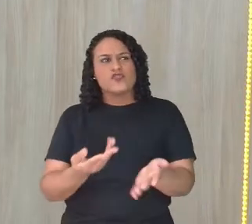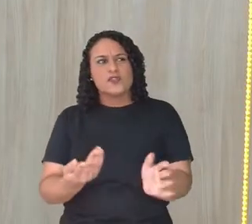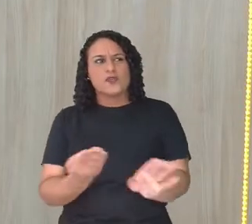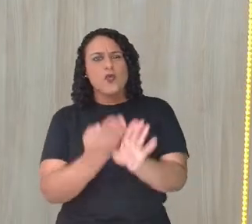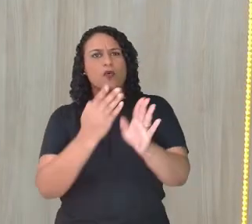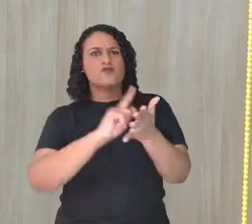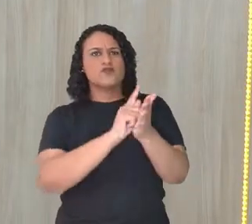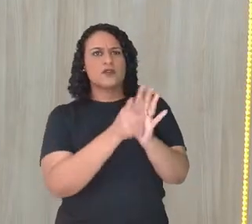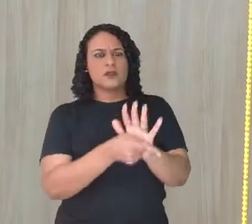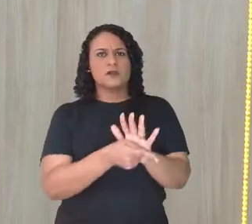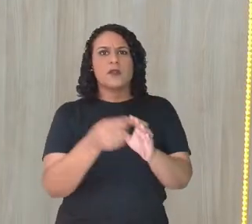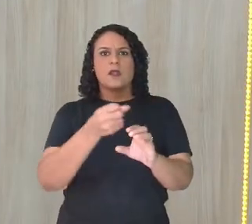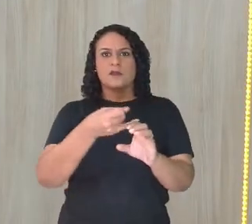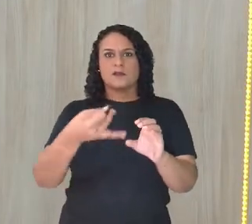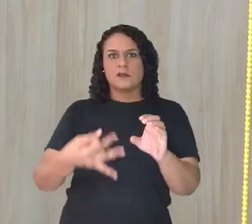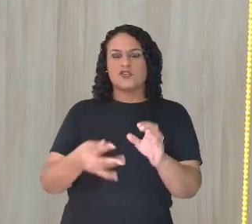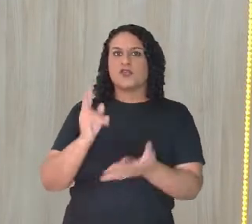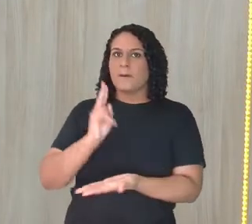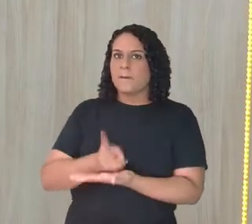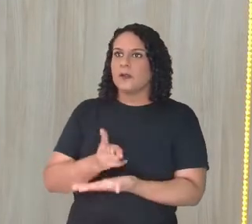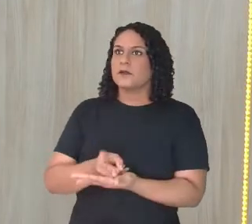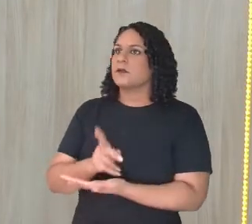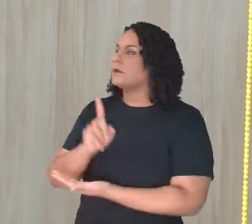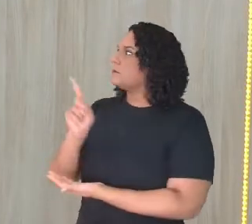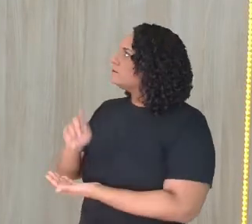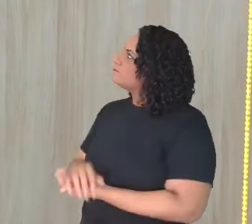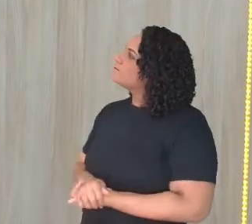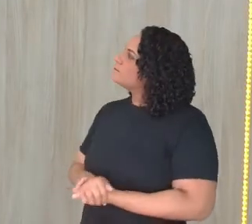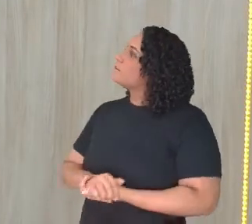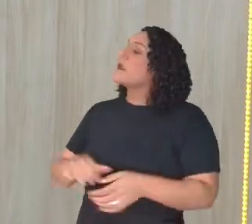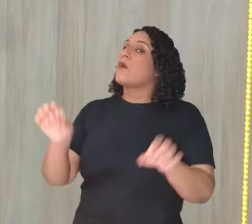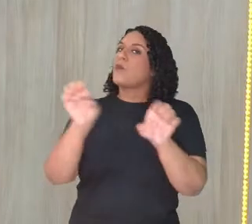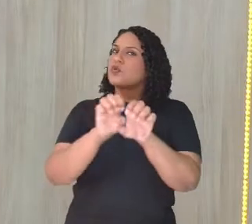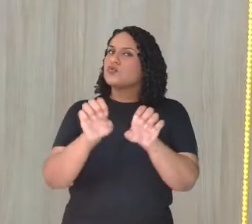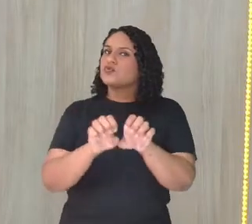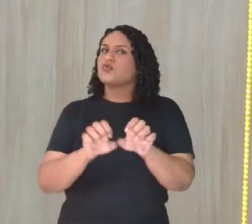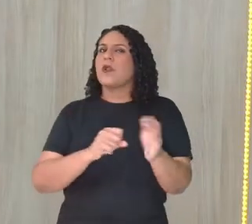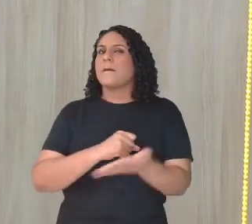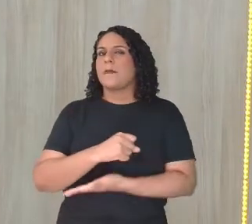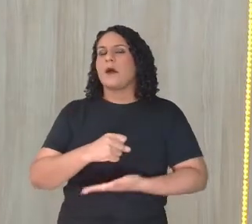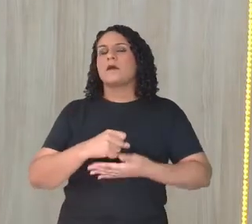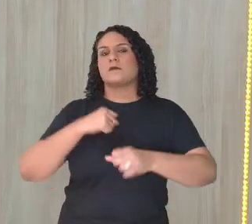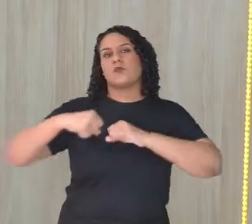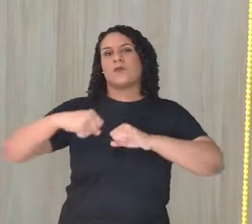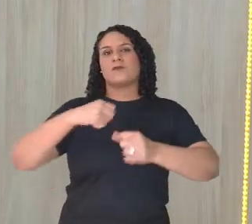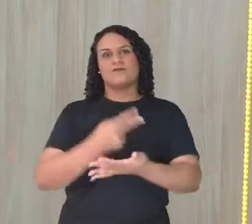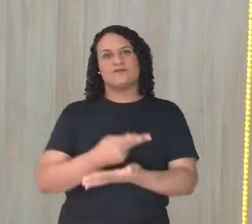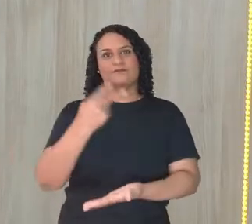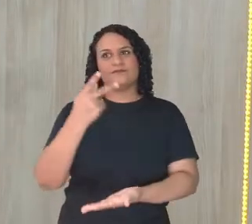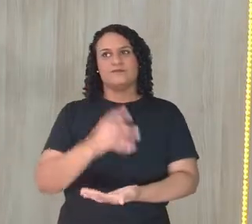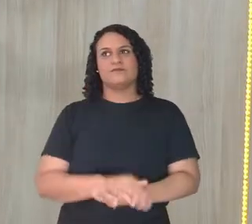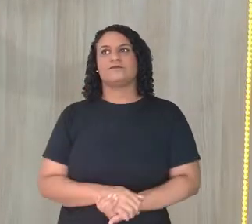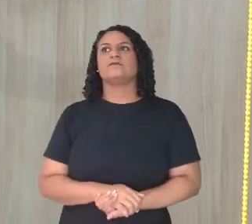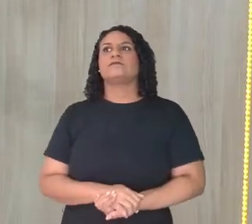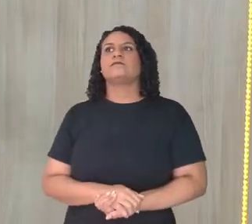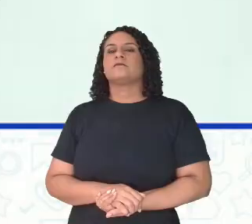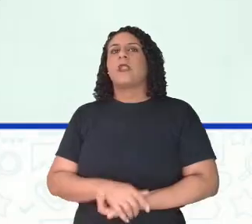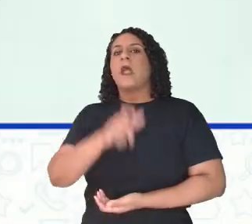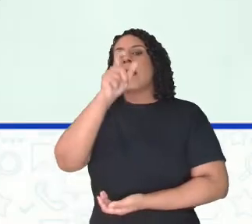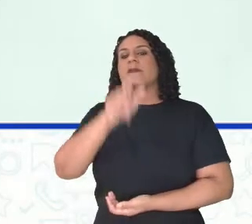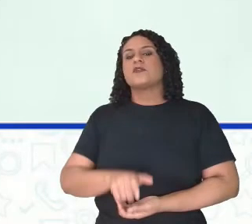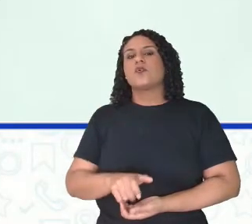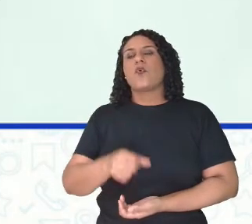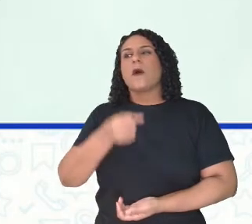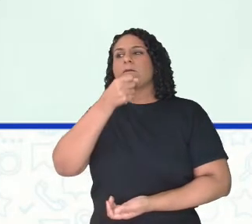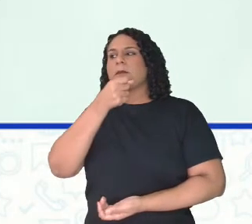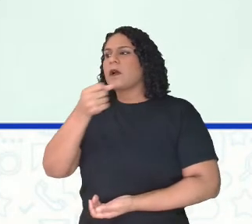essas características aqui se mantêm. Então, é uma estrutura aí mínima para que um debate aconteça. E quem é o moderador?